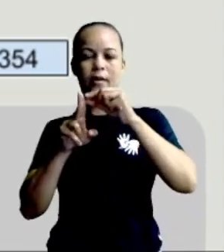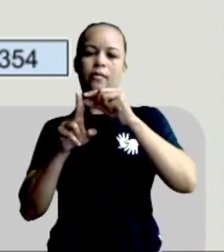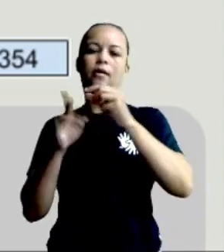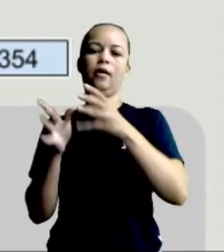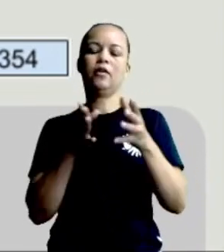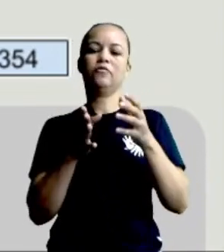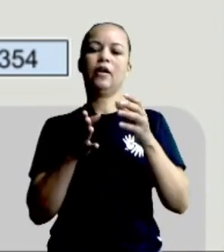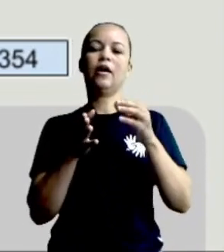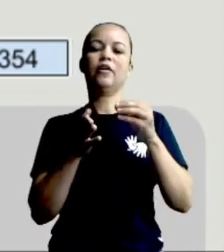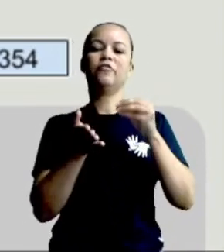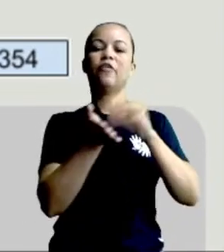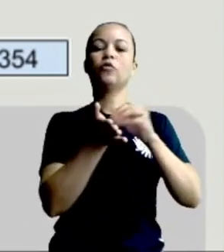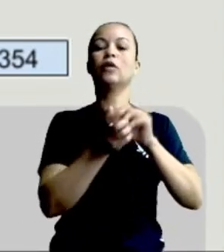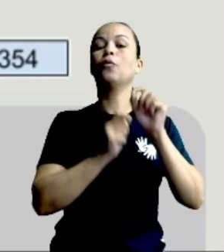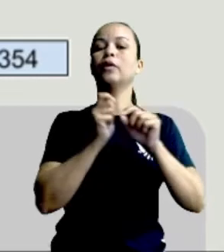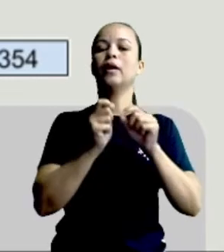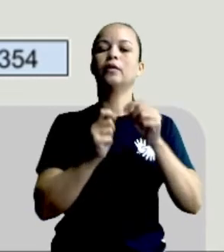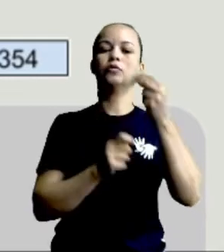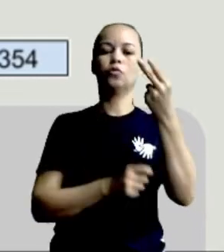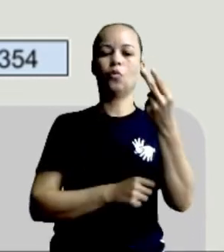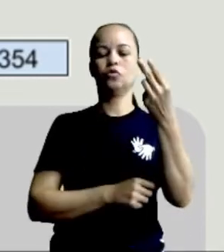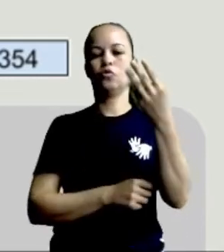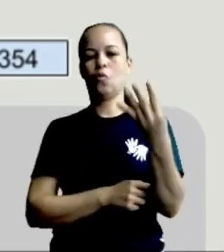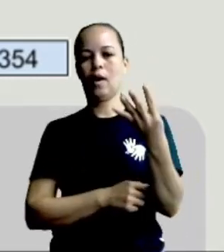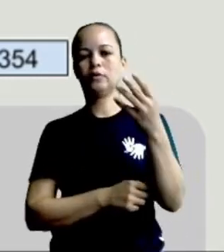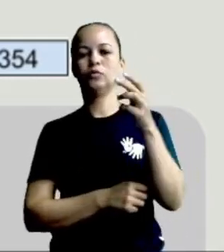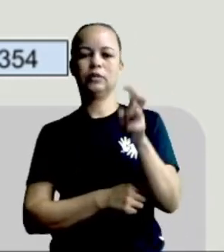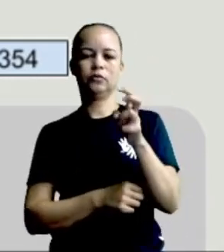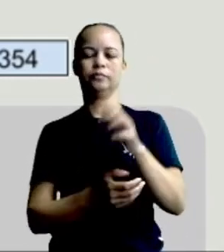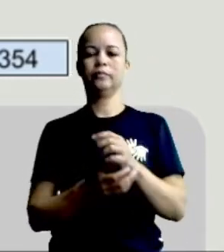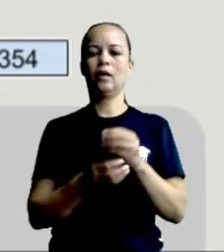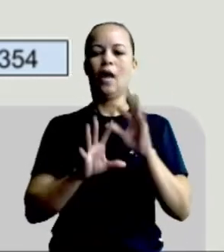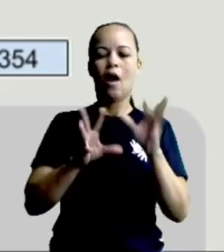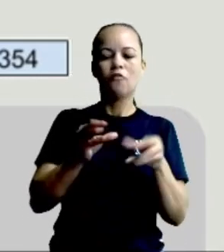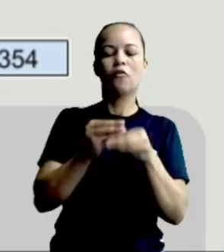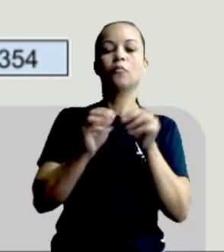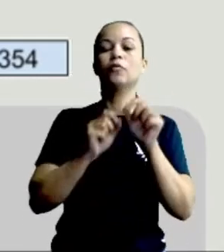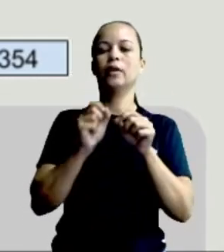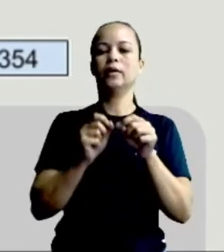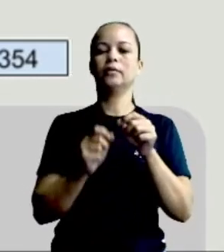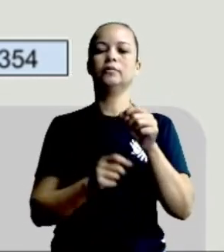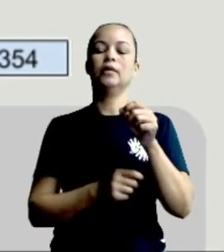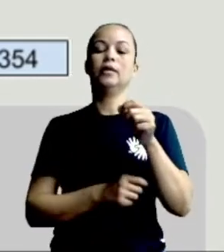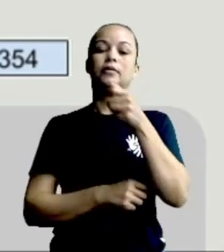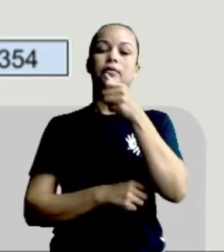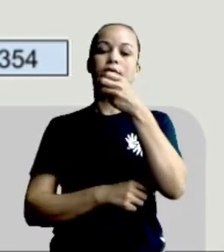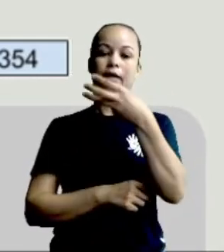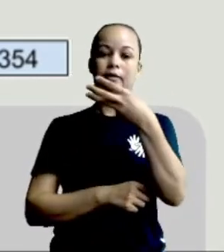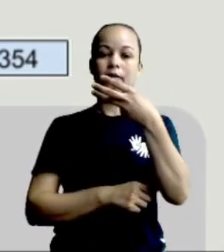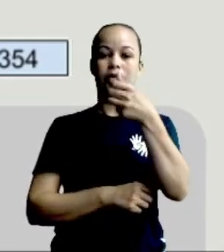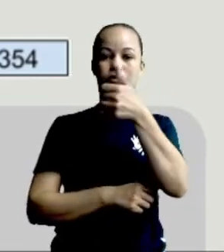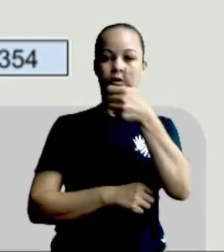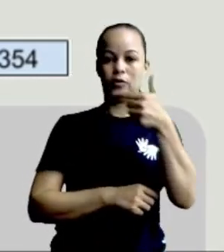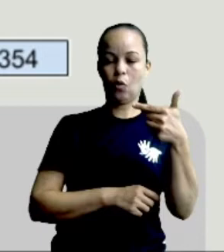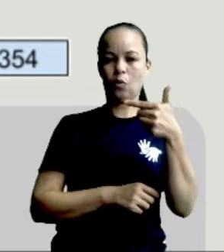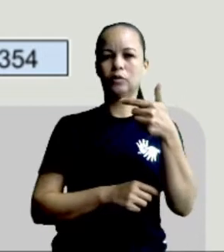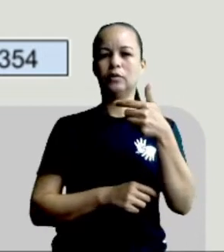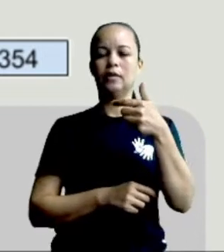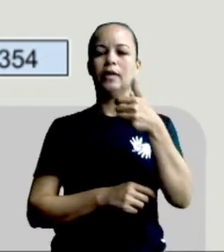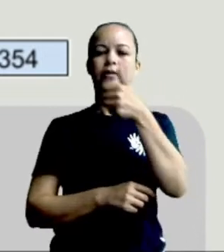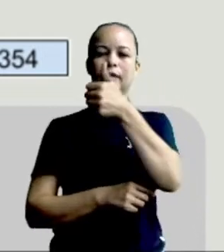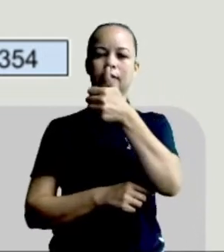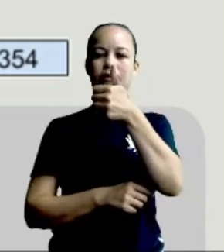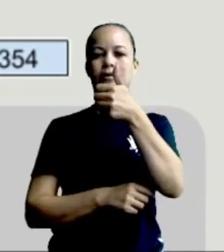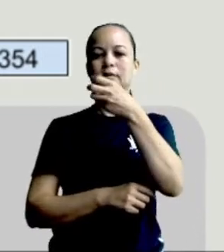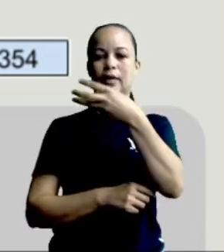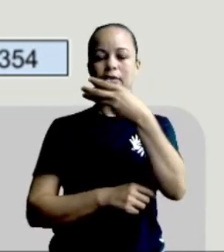5. E aí eu formo quem? 312, 314, 315. Opa,